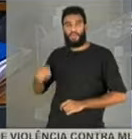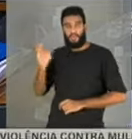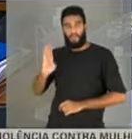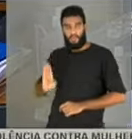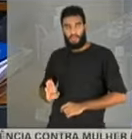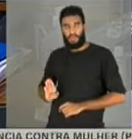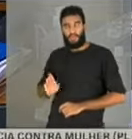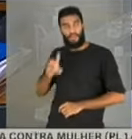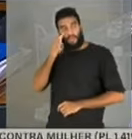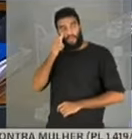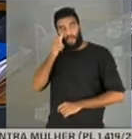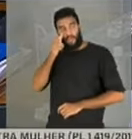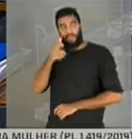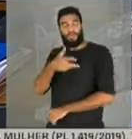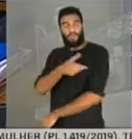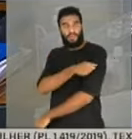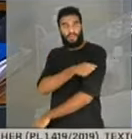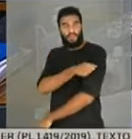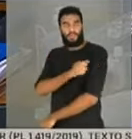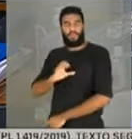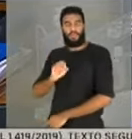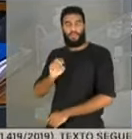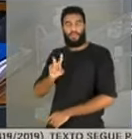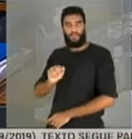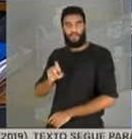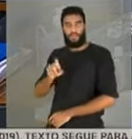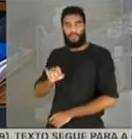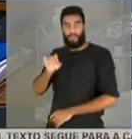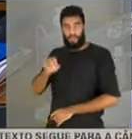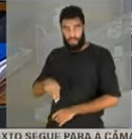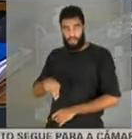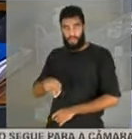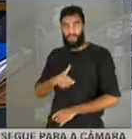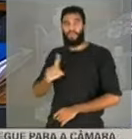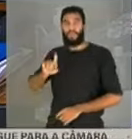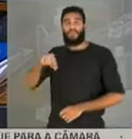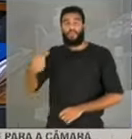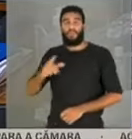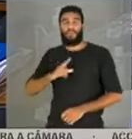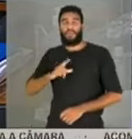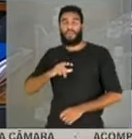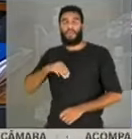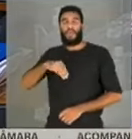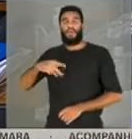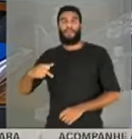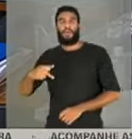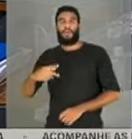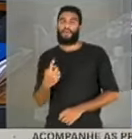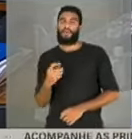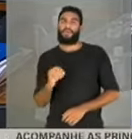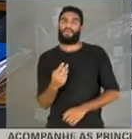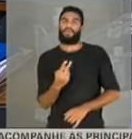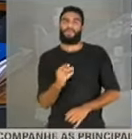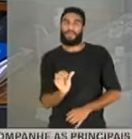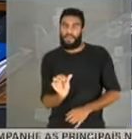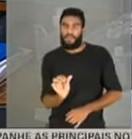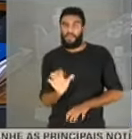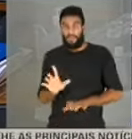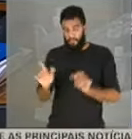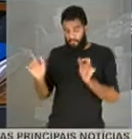que Vossa Senhoria estava lá intermediando. No dia seguinte é editada a chamada medida provisória 1026, que exclui